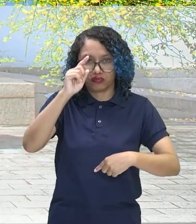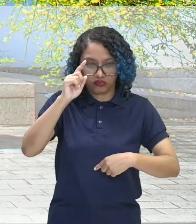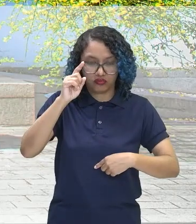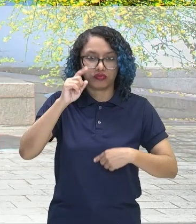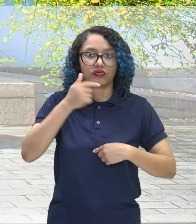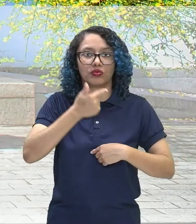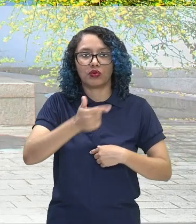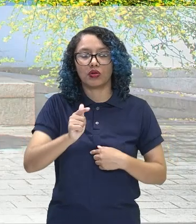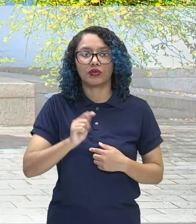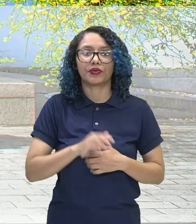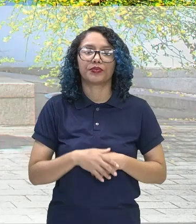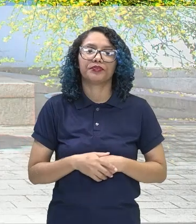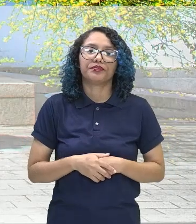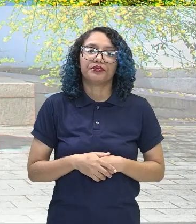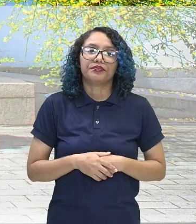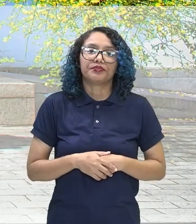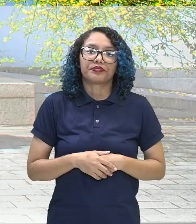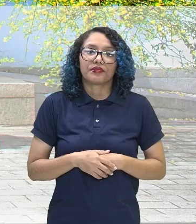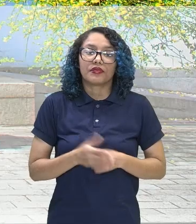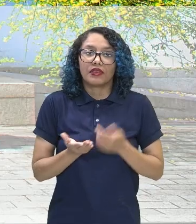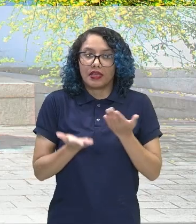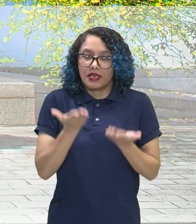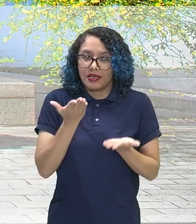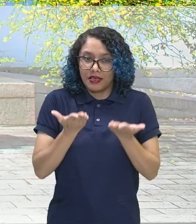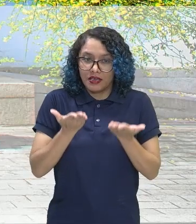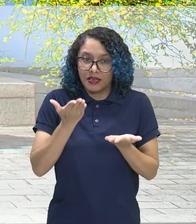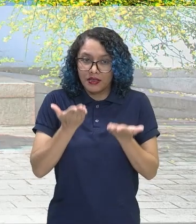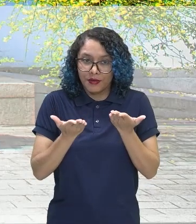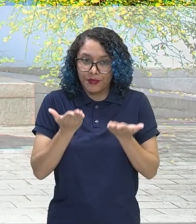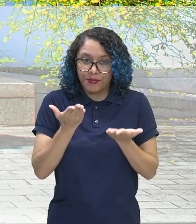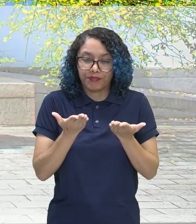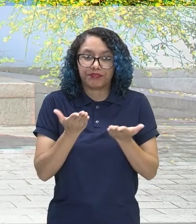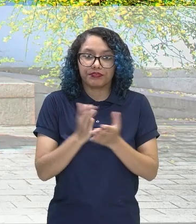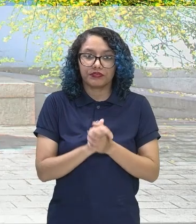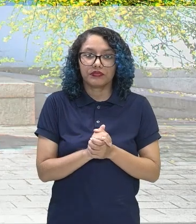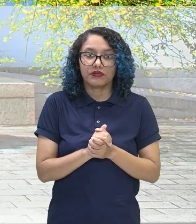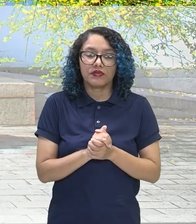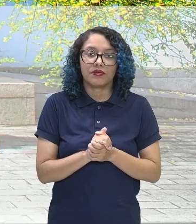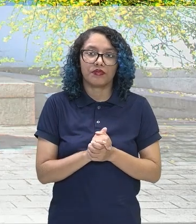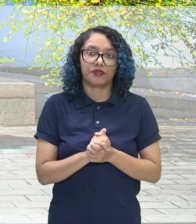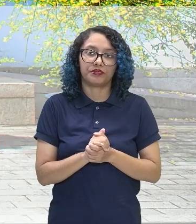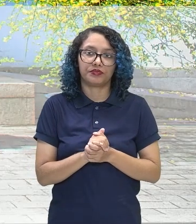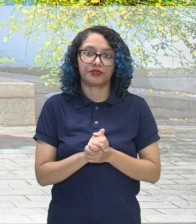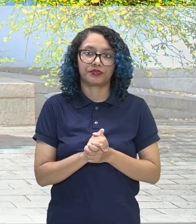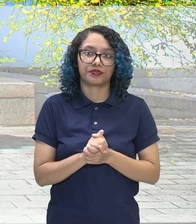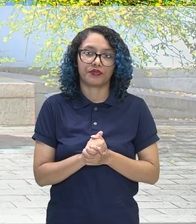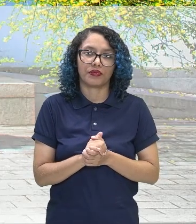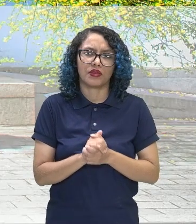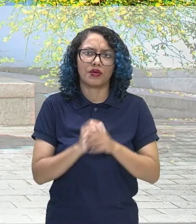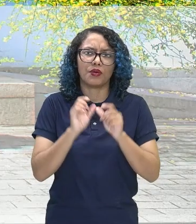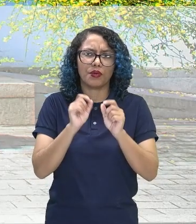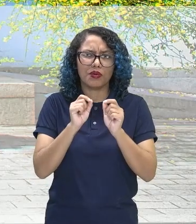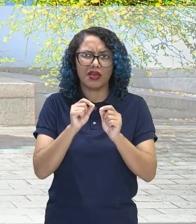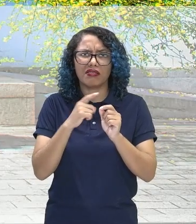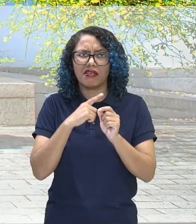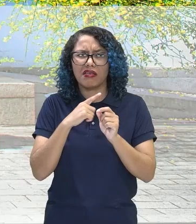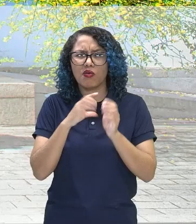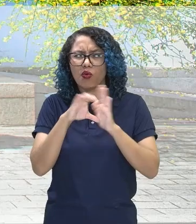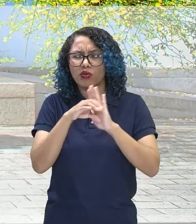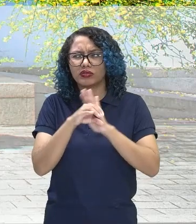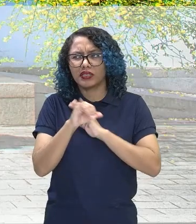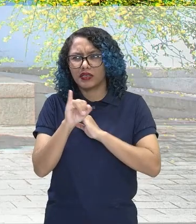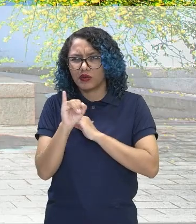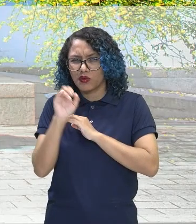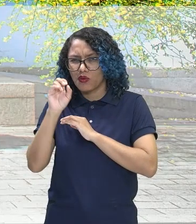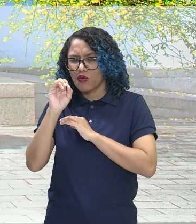o equilíbrio, que vai entrar um conceito que vocês vão já conhecer, que é o Yin Yang, né? Que ensina a